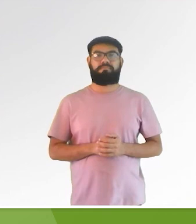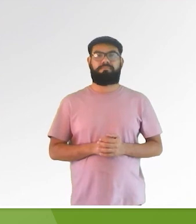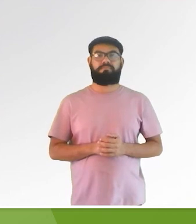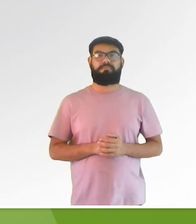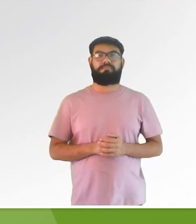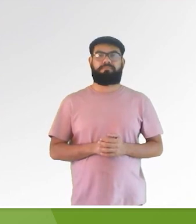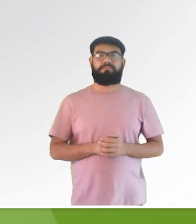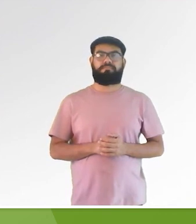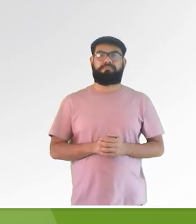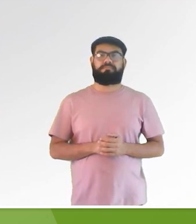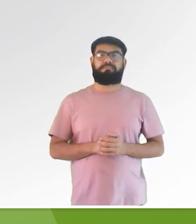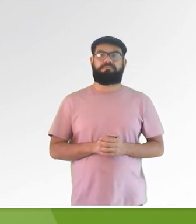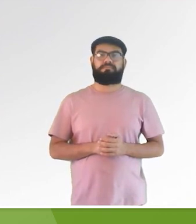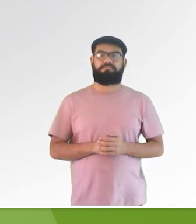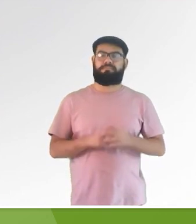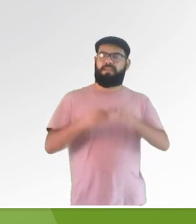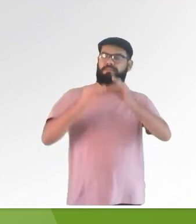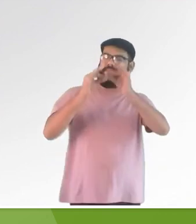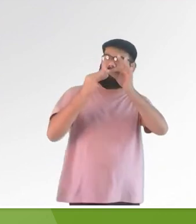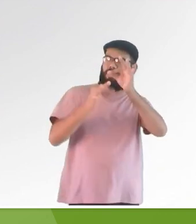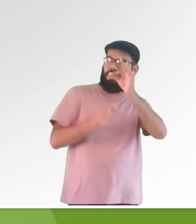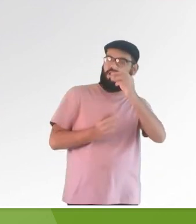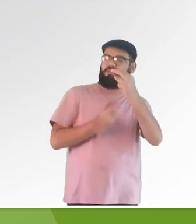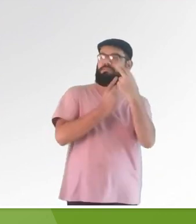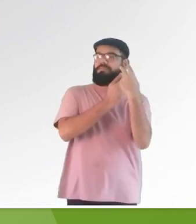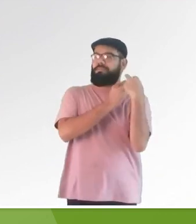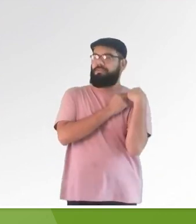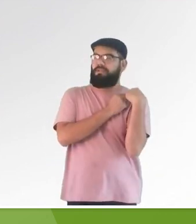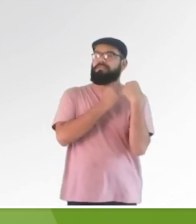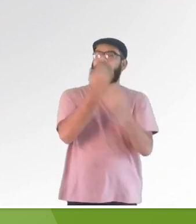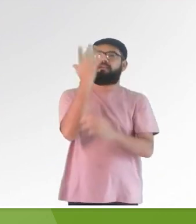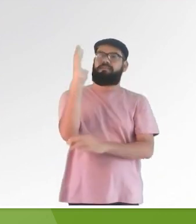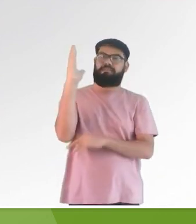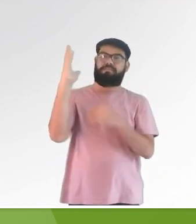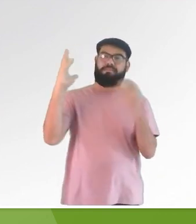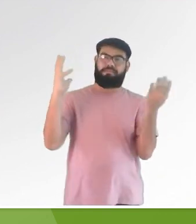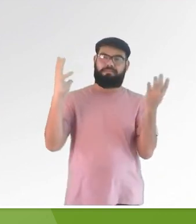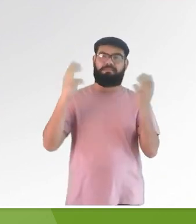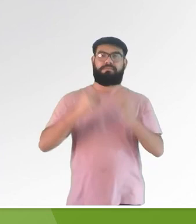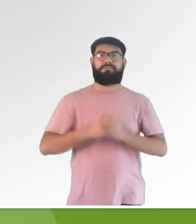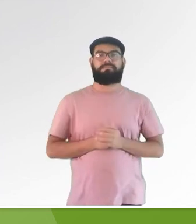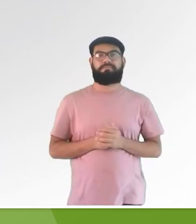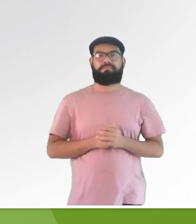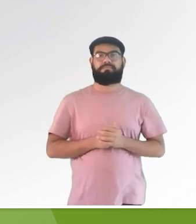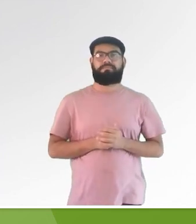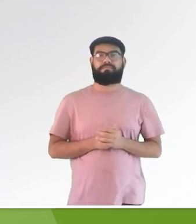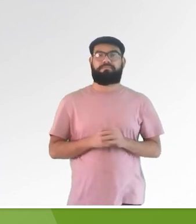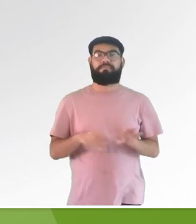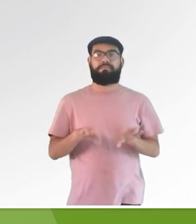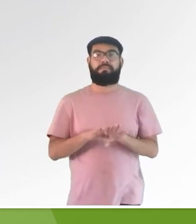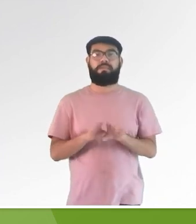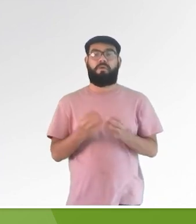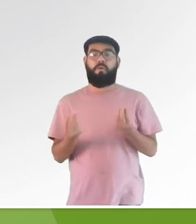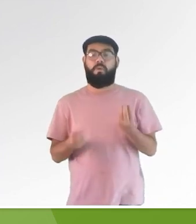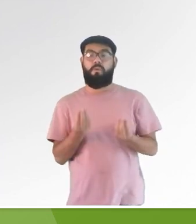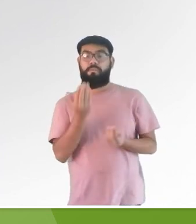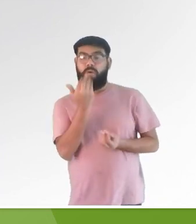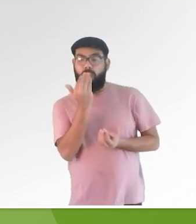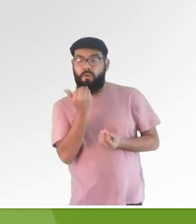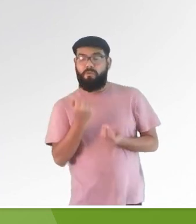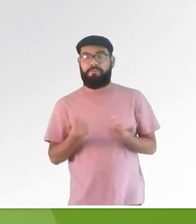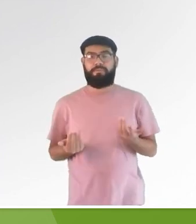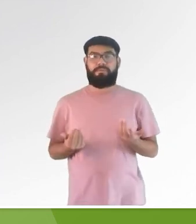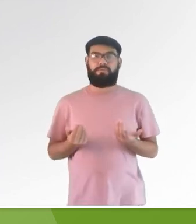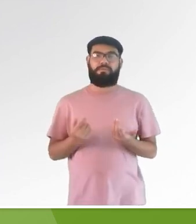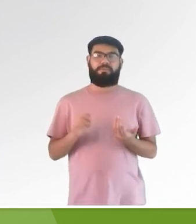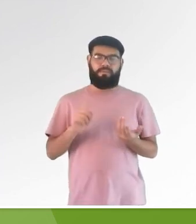né, em termos de papel na natureza. Leve em consideração os hábitos alimentares, se é um ser vivo que